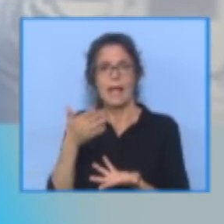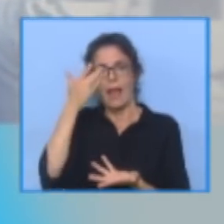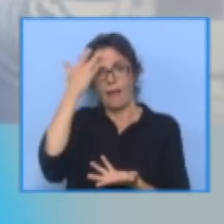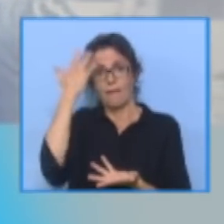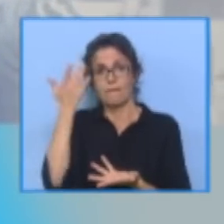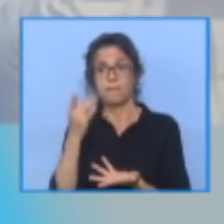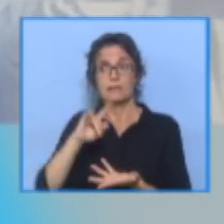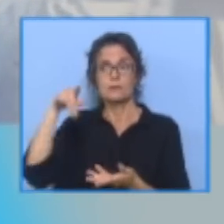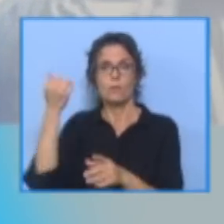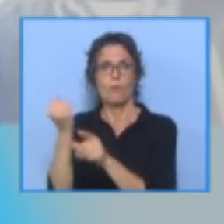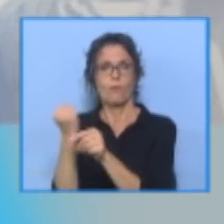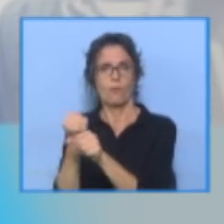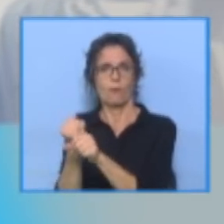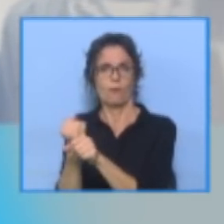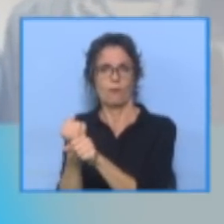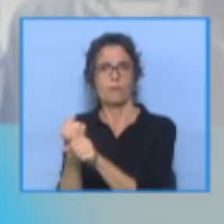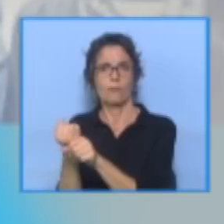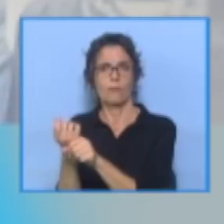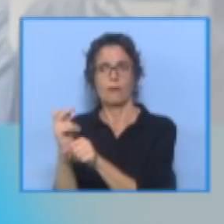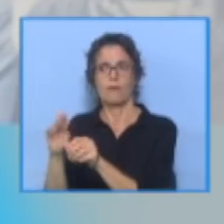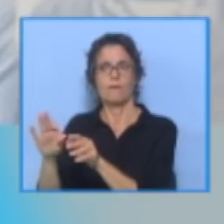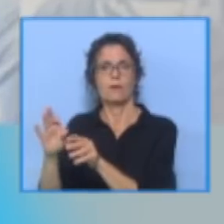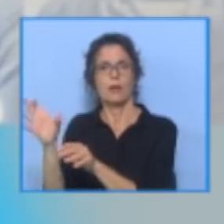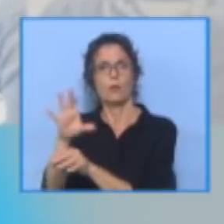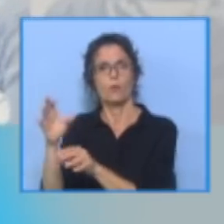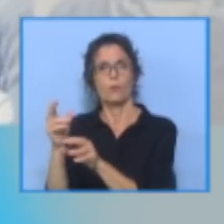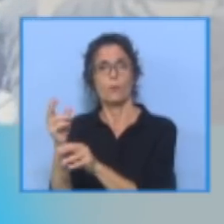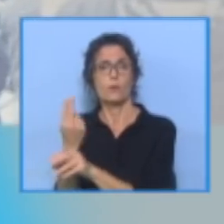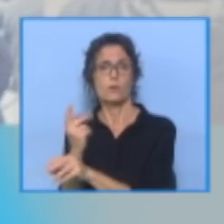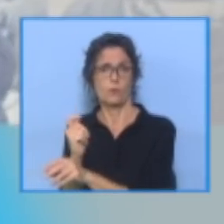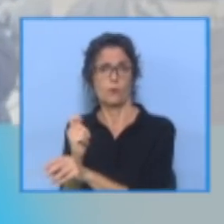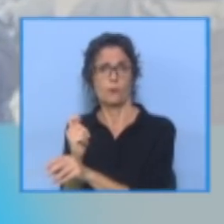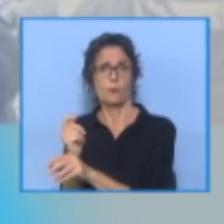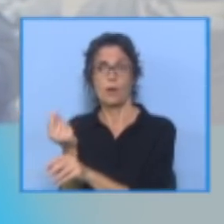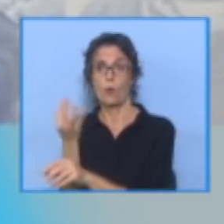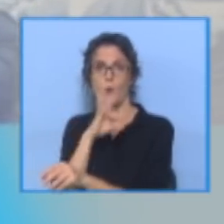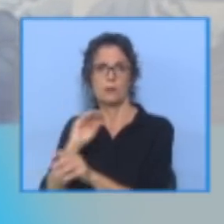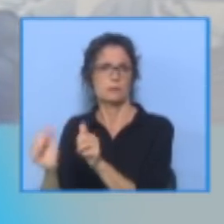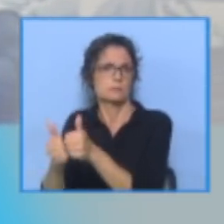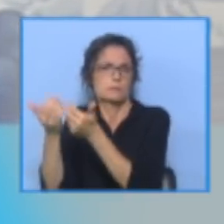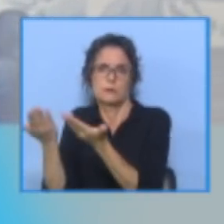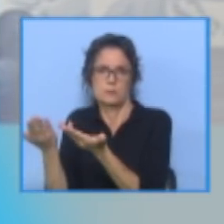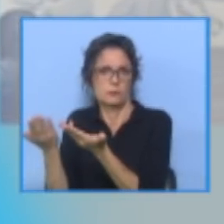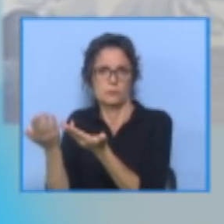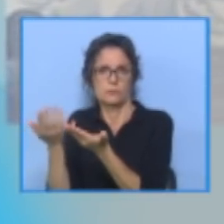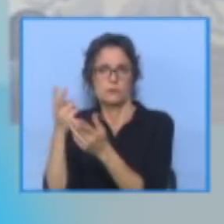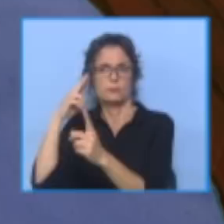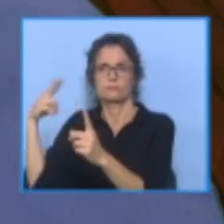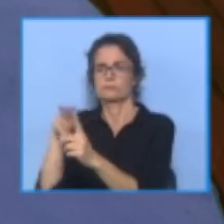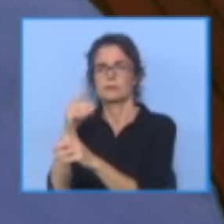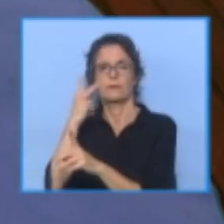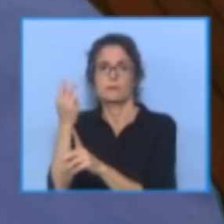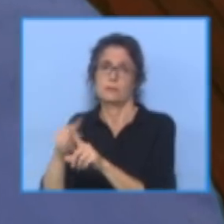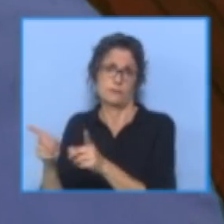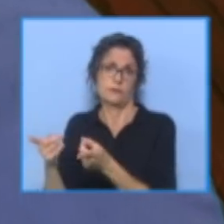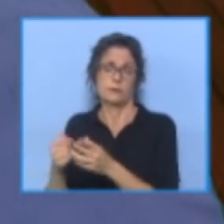de trabalho num país da União Europeia com melhor remuneração e outras condições, outra perspectiva de vida. De que forma é